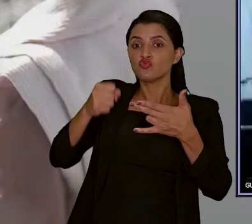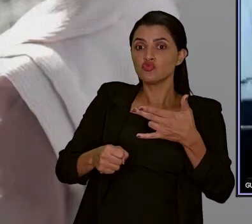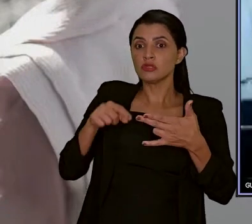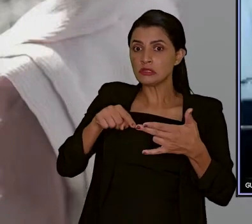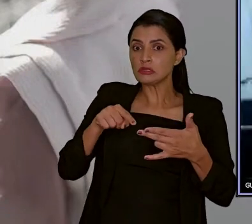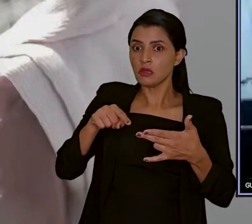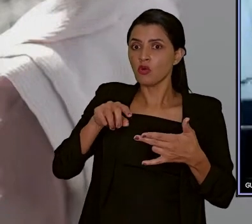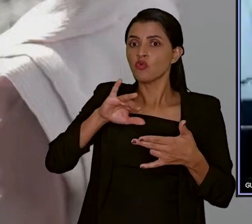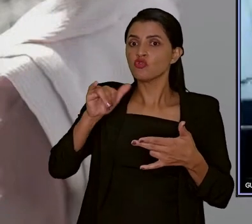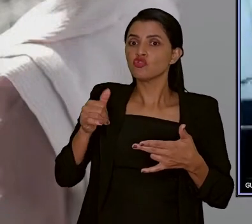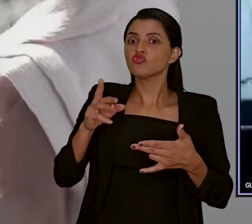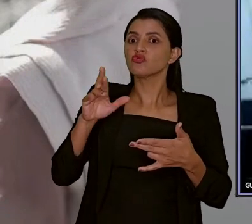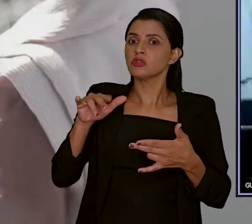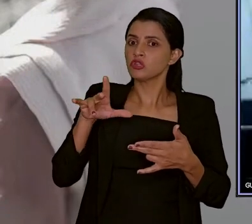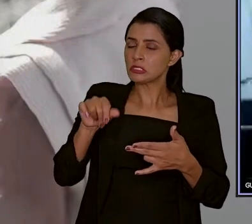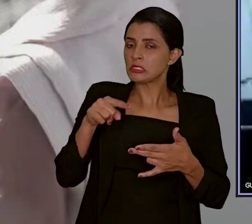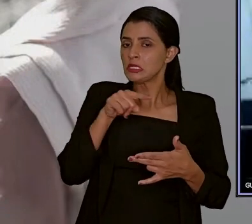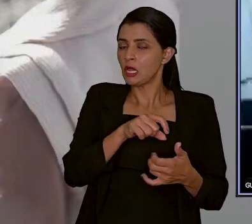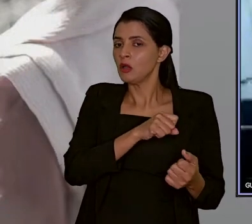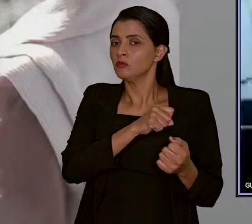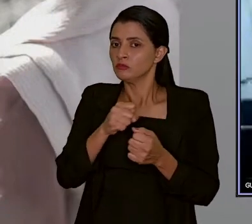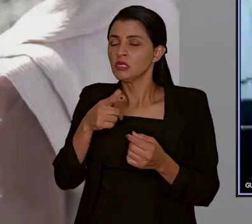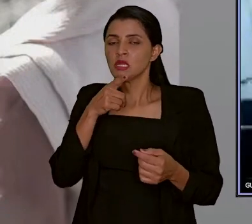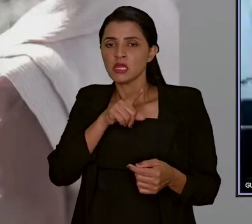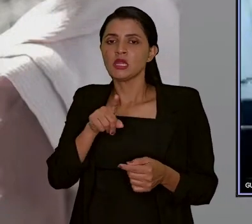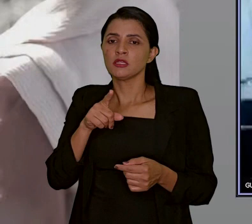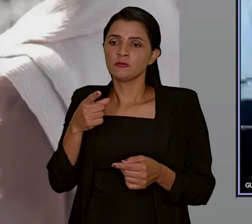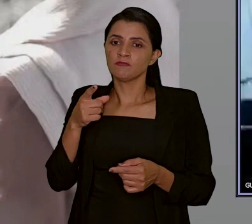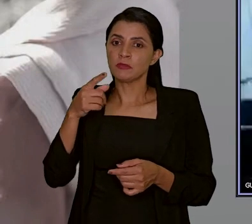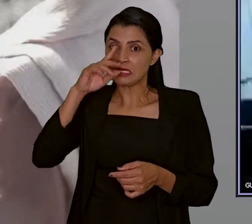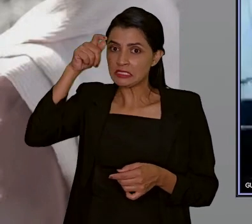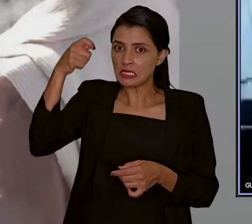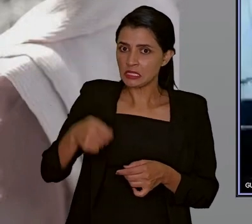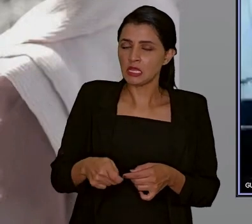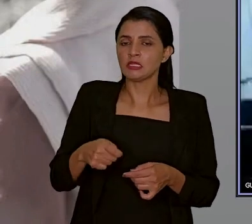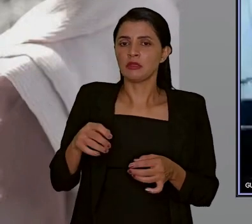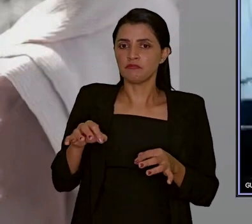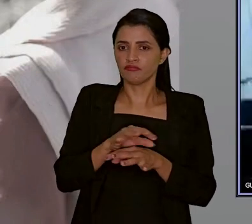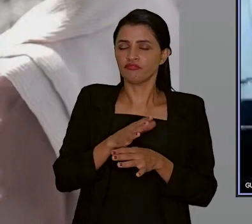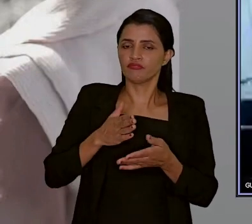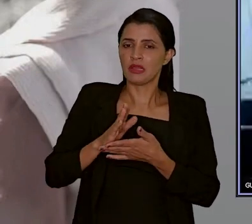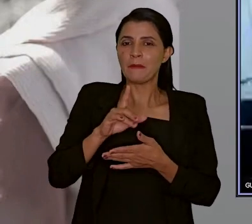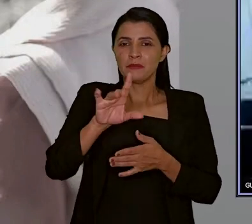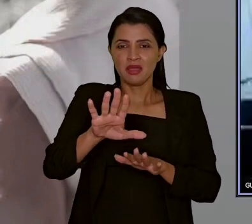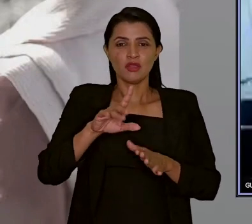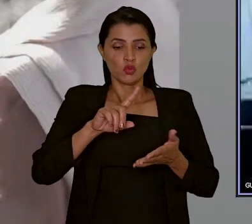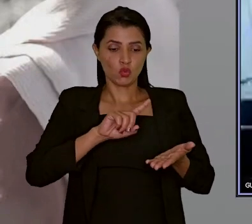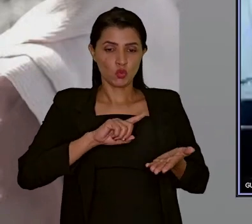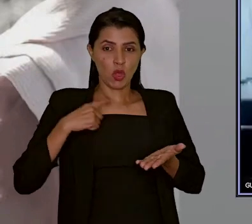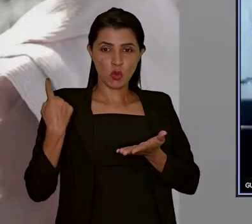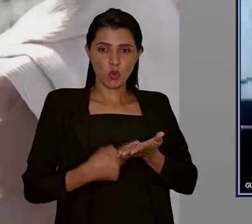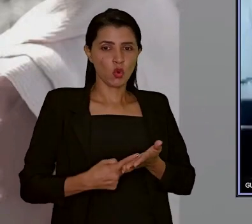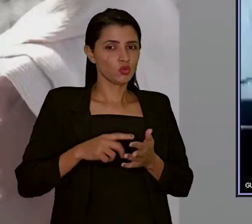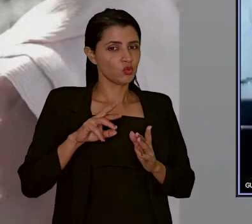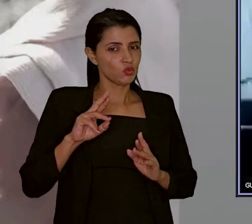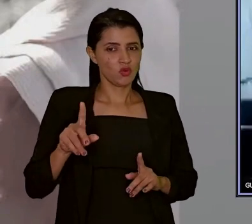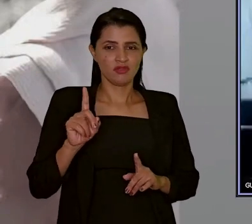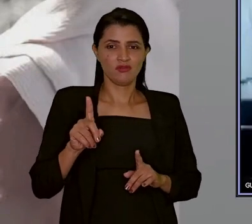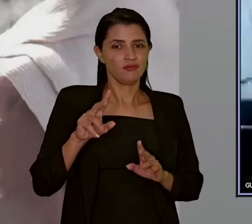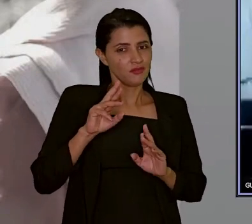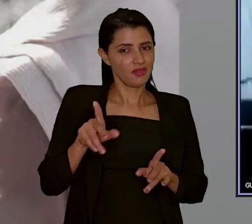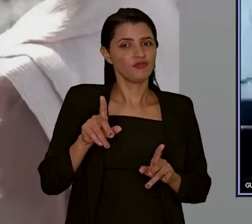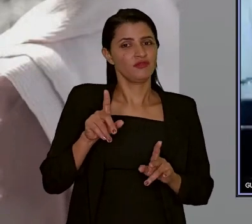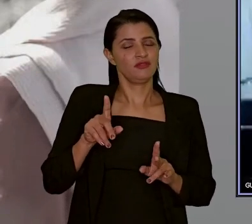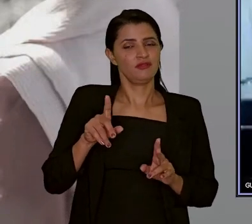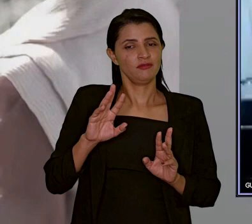portanto, solução adjudicada através de sentença. E, no caso do acordo, nem é isso que estamos tratando, né? Então, assim, por todos